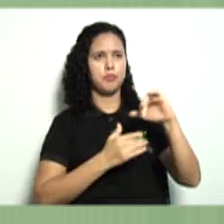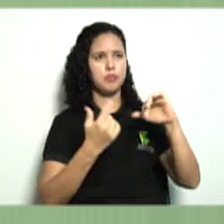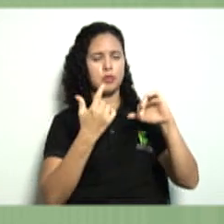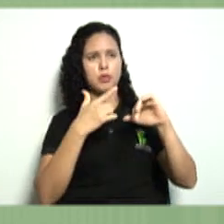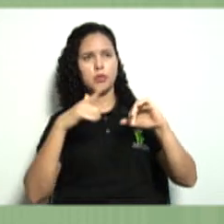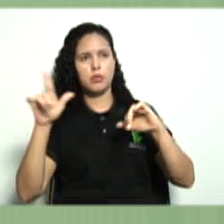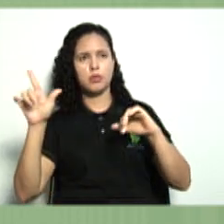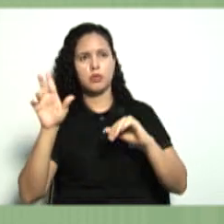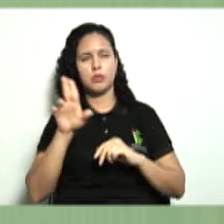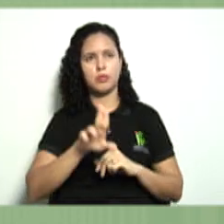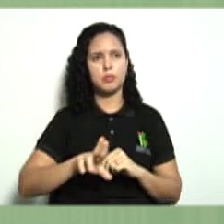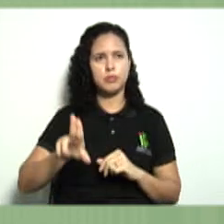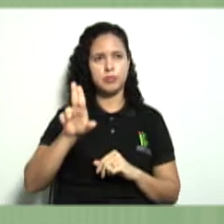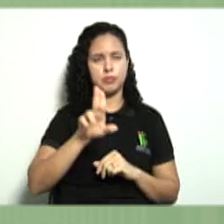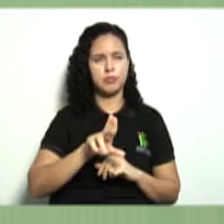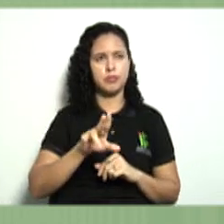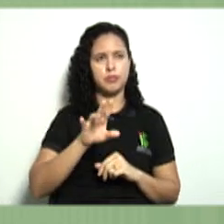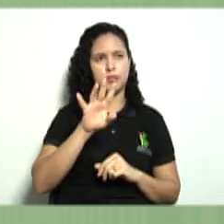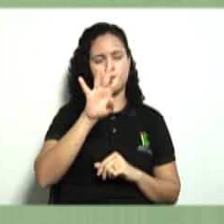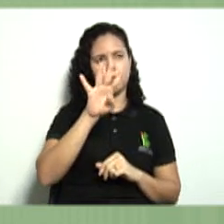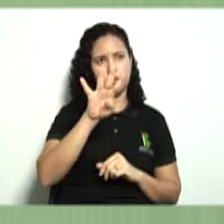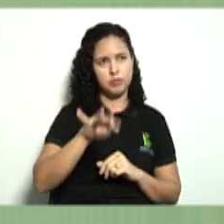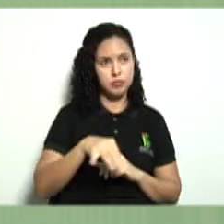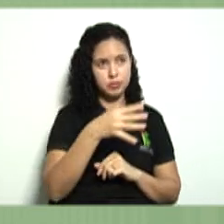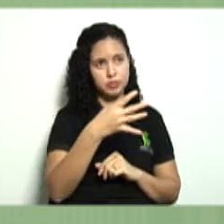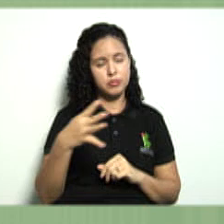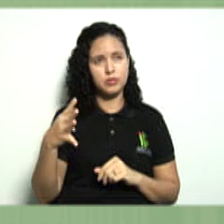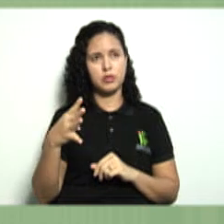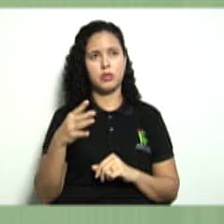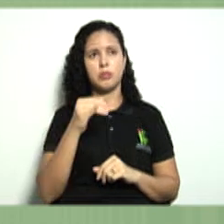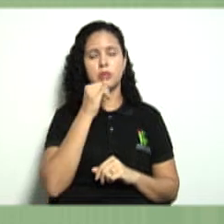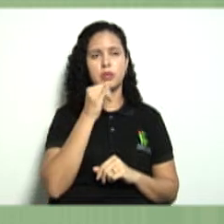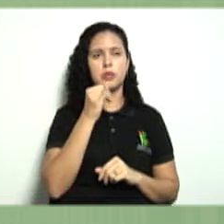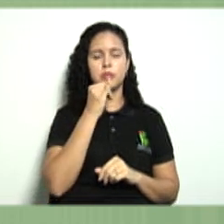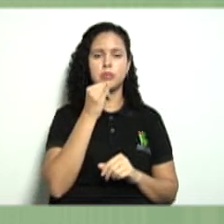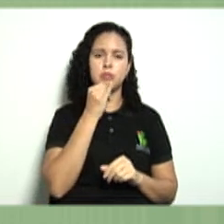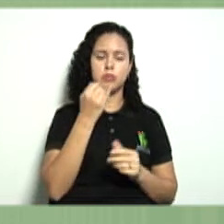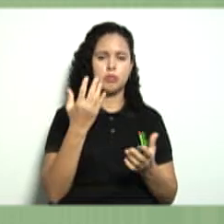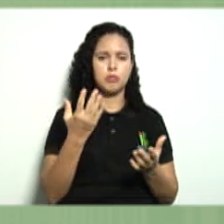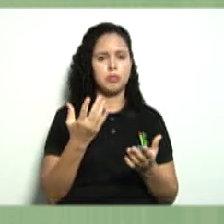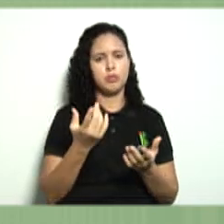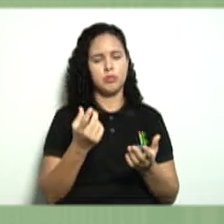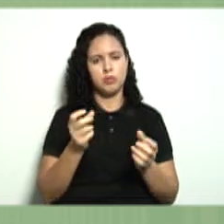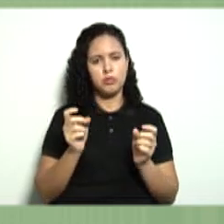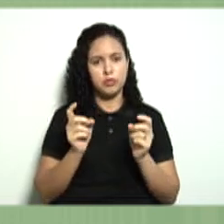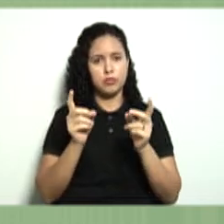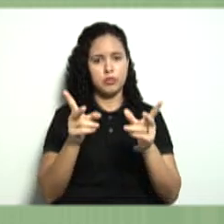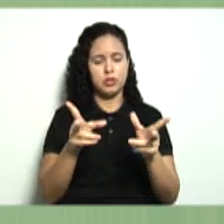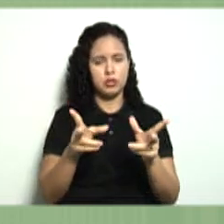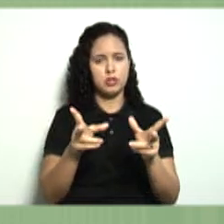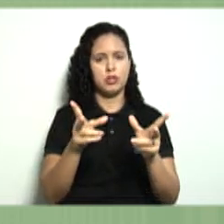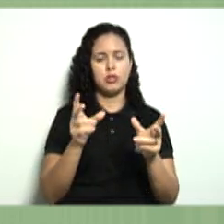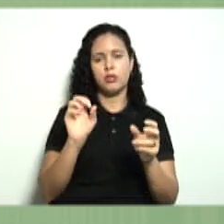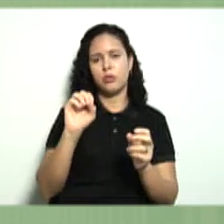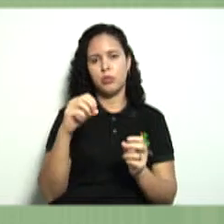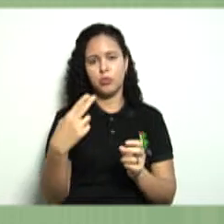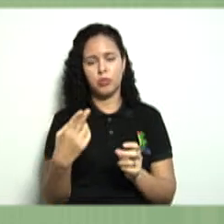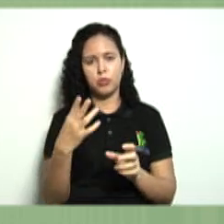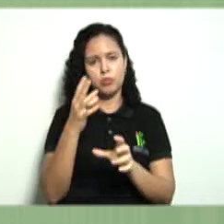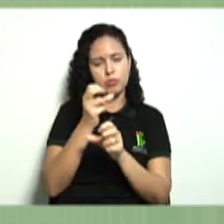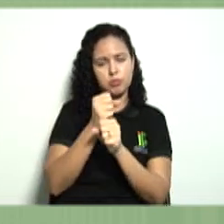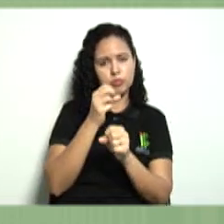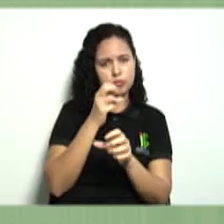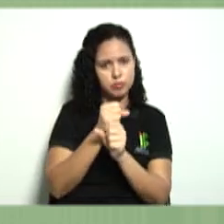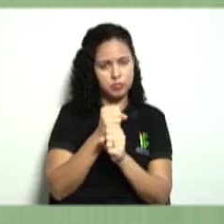utilizado o Excel, no caso, quando você quer dar um desconto, né, quando você quer calcular o preço